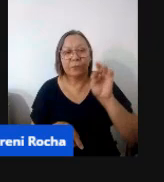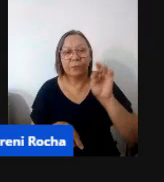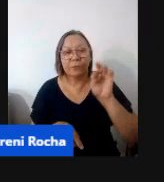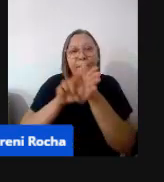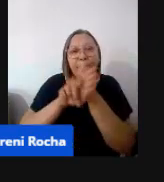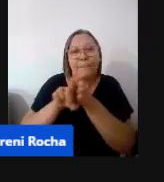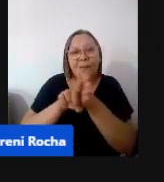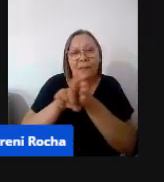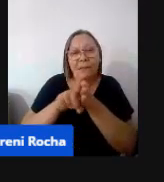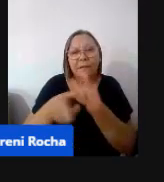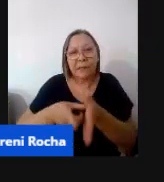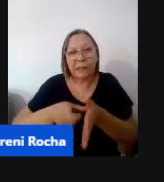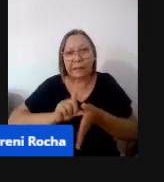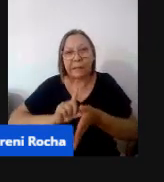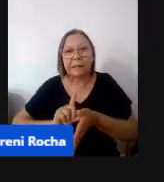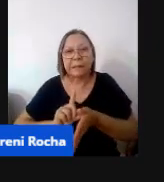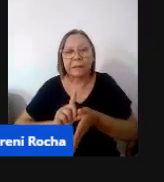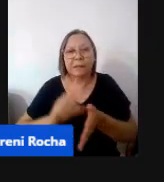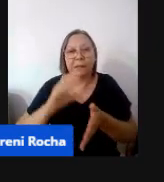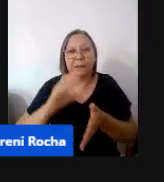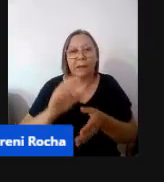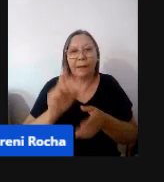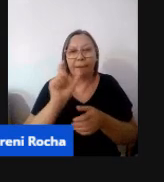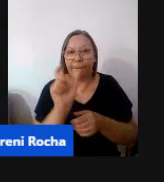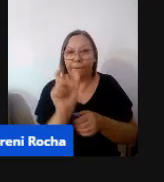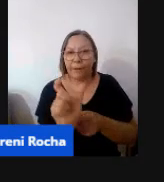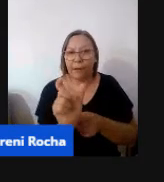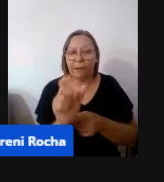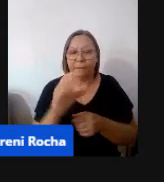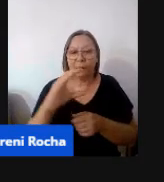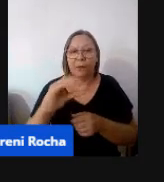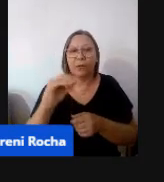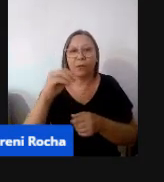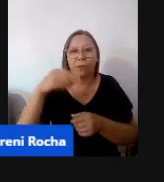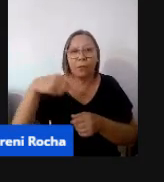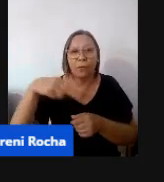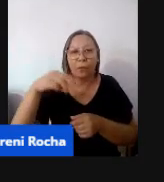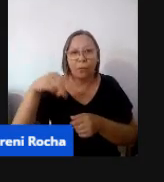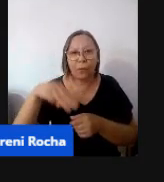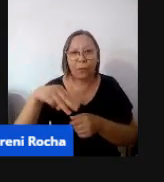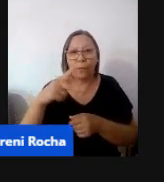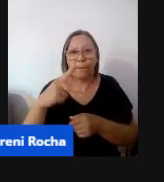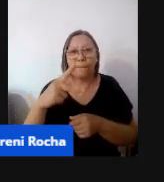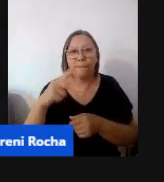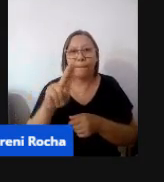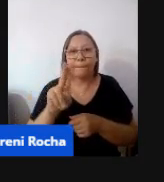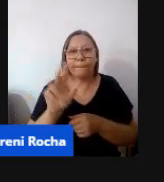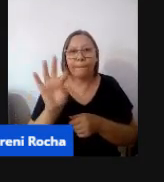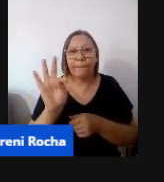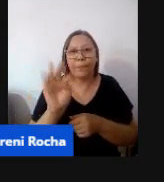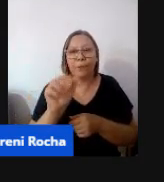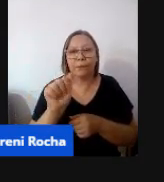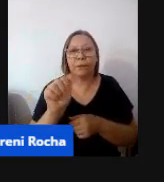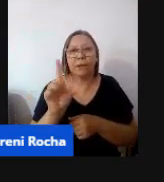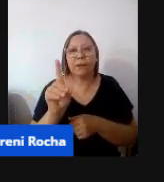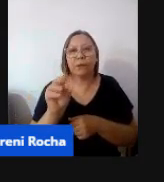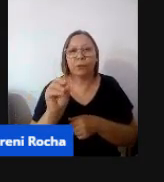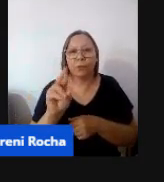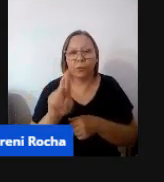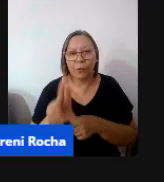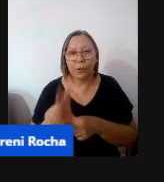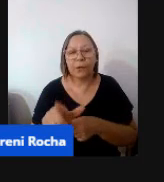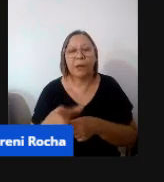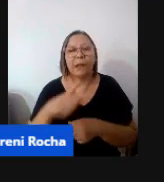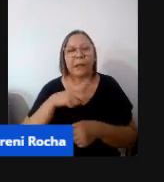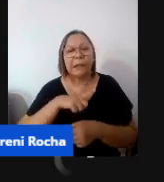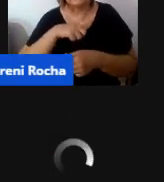a palavra computador em inglês, computer. Então, eu tenho aqui algumas inúmeras